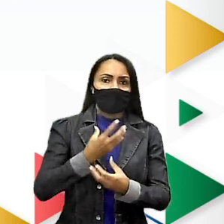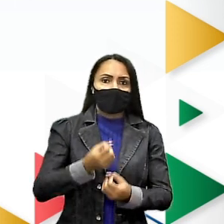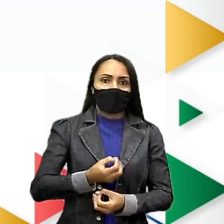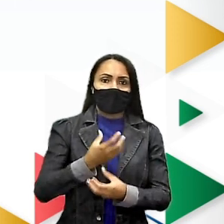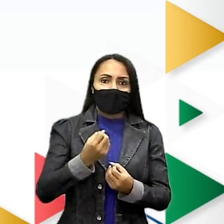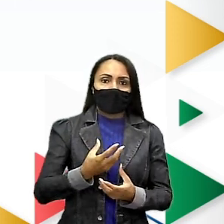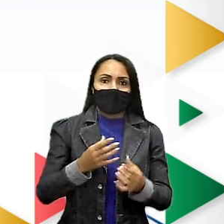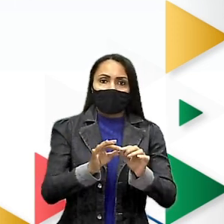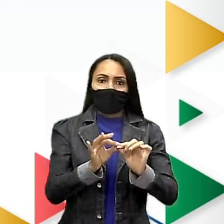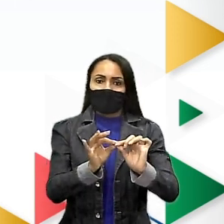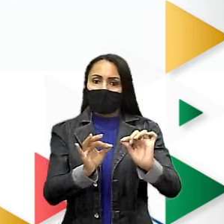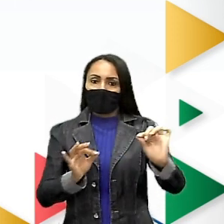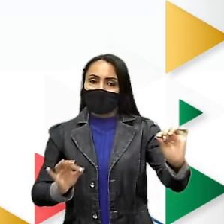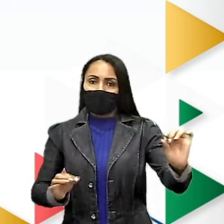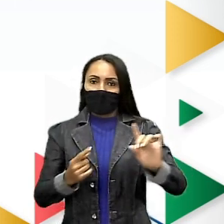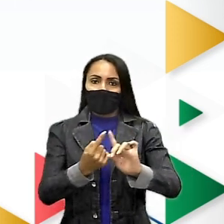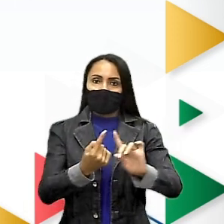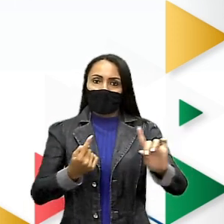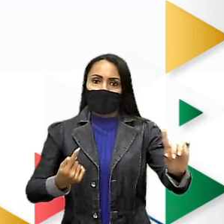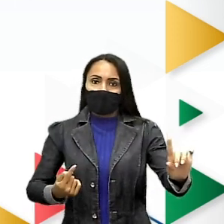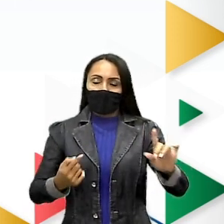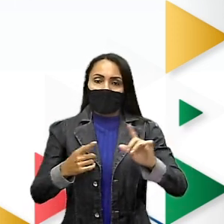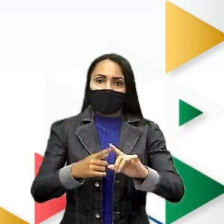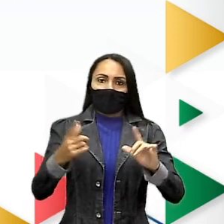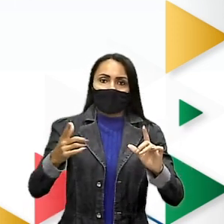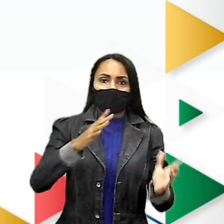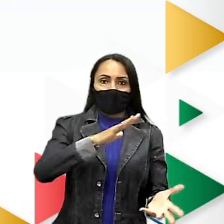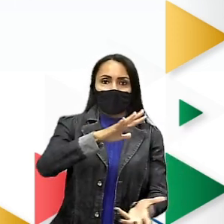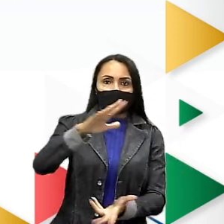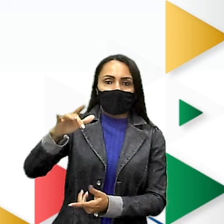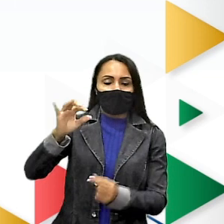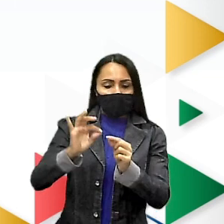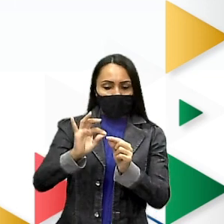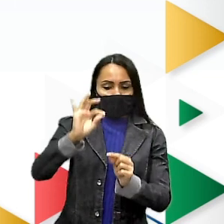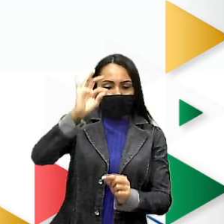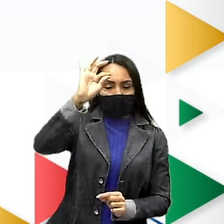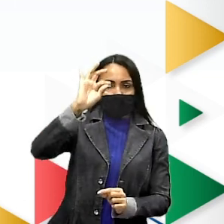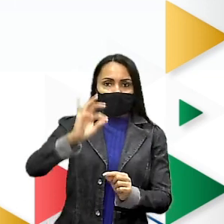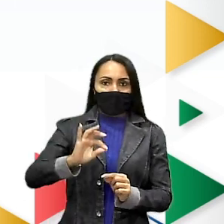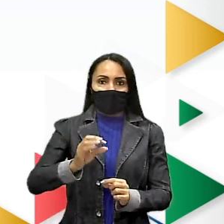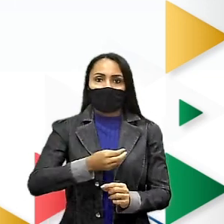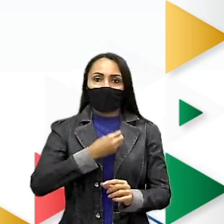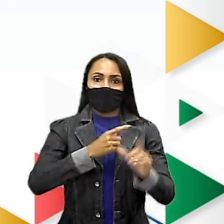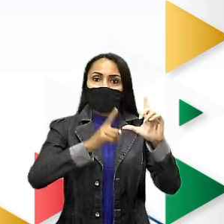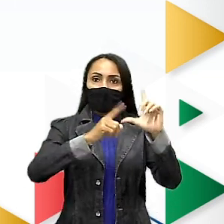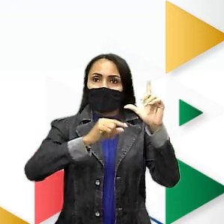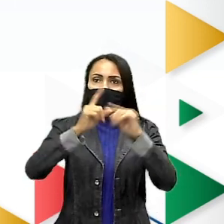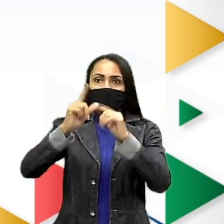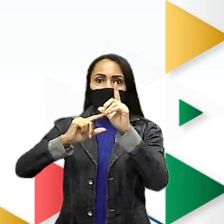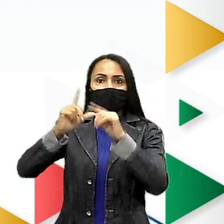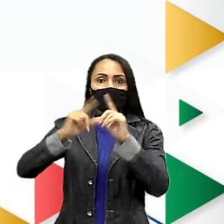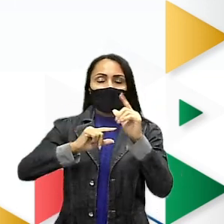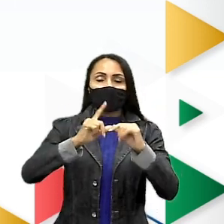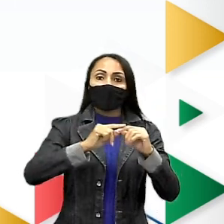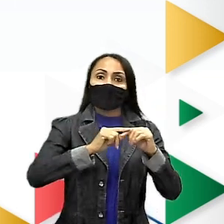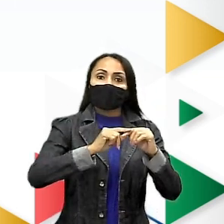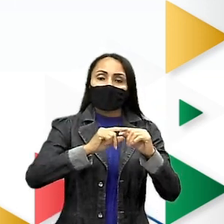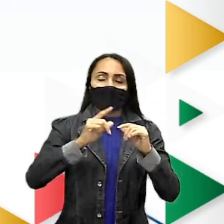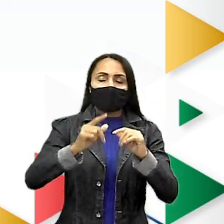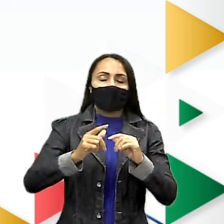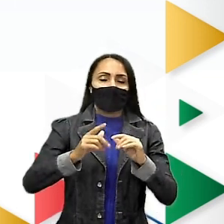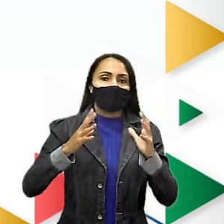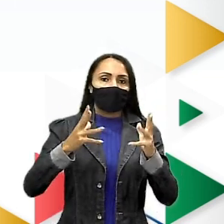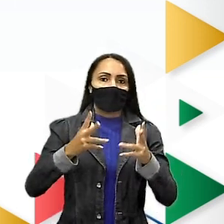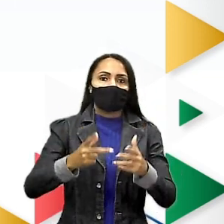medidas como distâncias entre astros, tamanhos de planetas, ou mesmo tempo de vida das estrelas? Então, tudo isso é